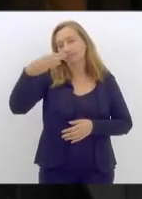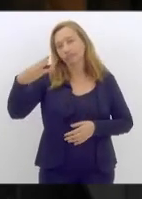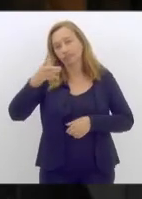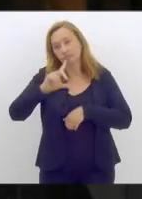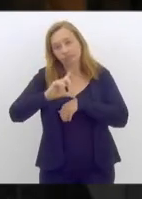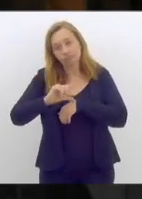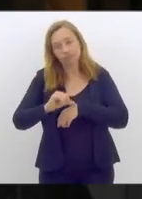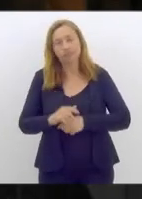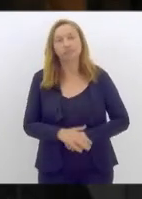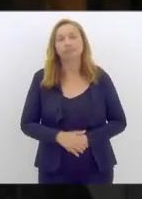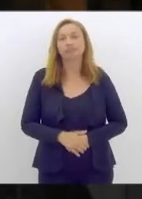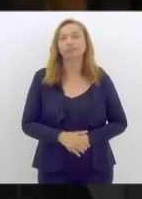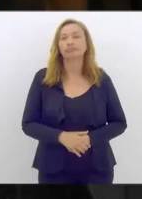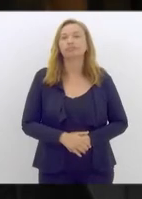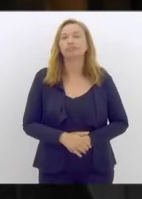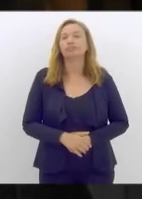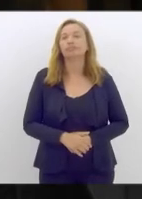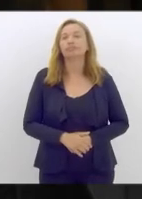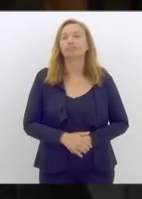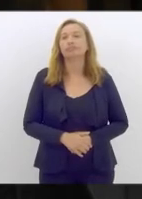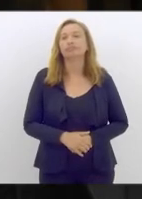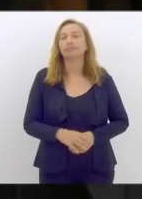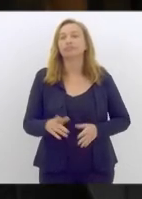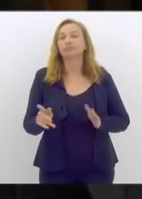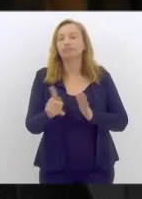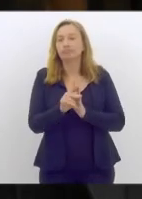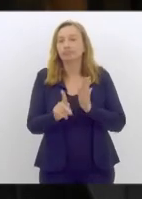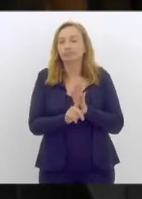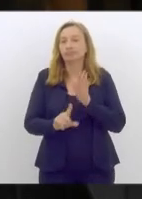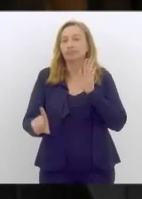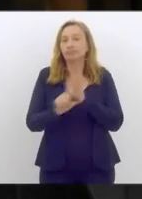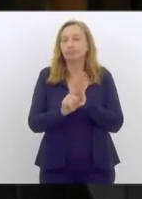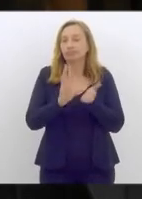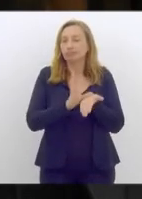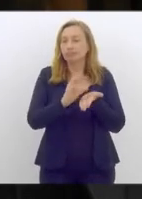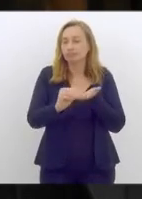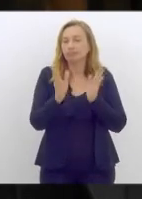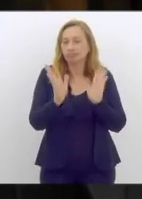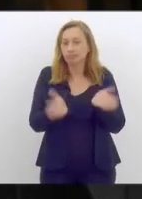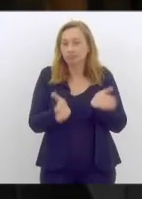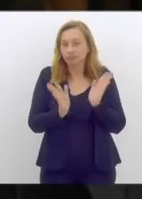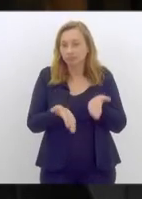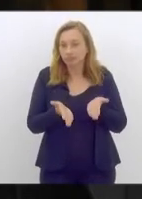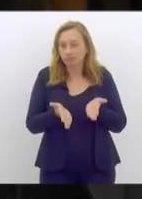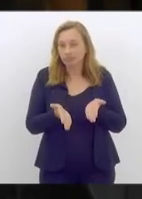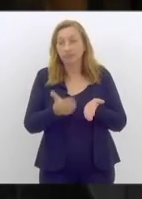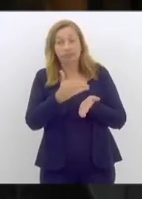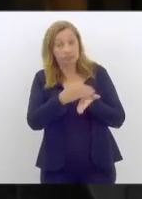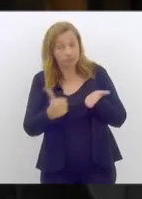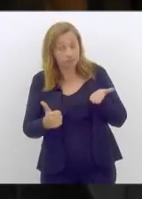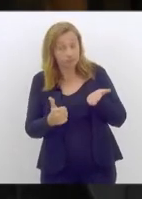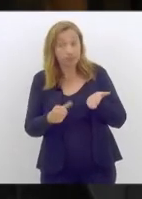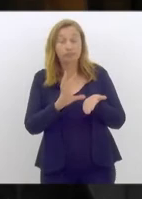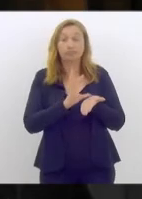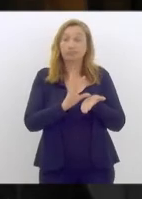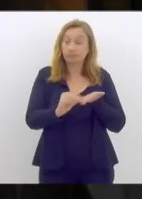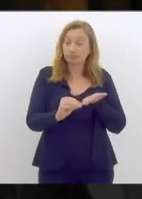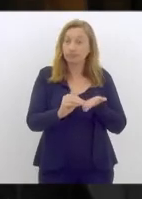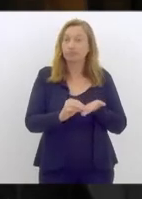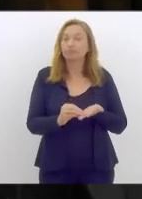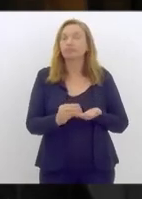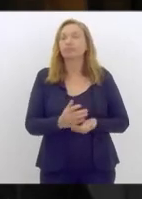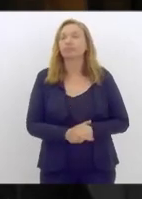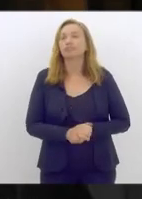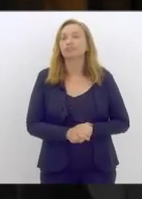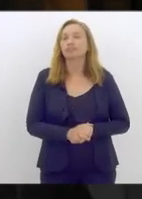horas sobre um projeto de lei que tá na pauta de hoje e será retirado de pauta que